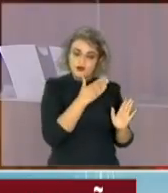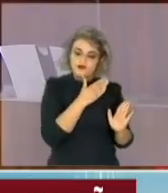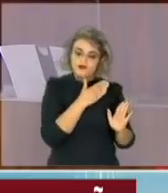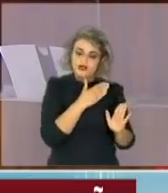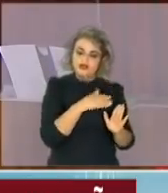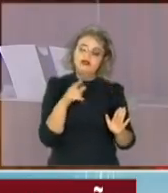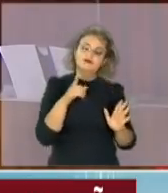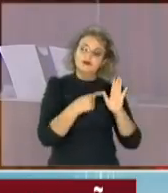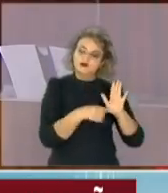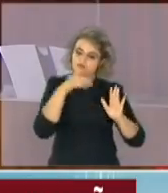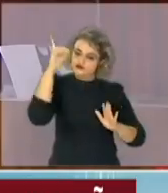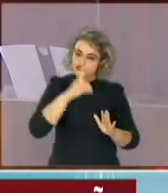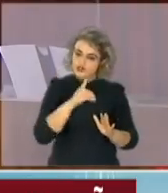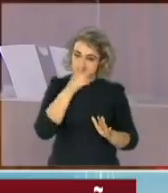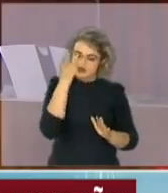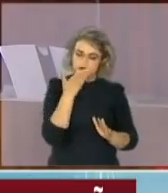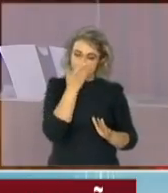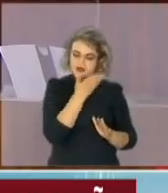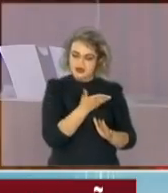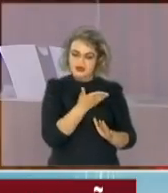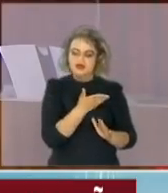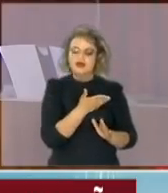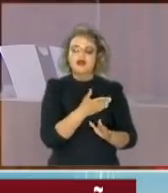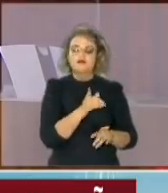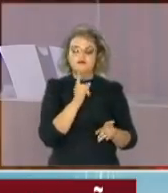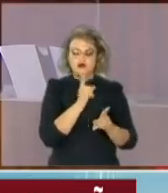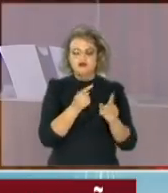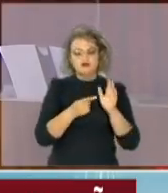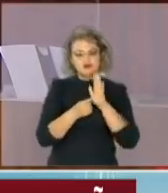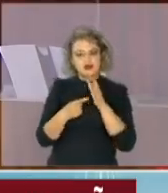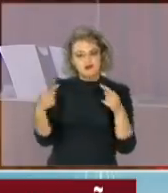que apoiará essa fixação da tese proposta pelo ministro Luiz Felipe Salomão.